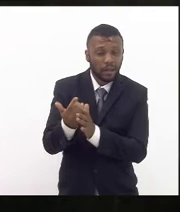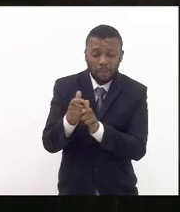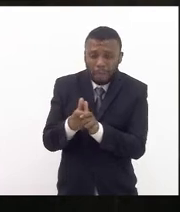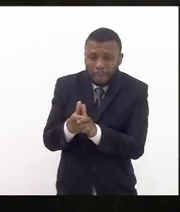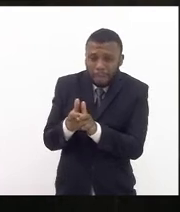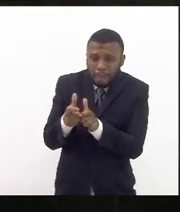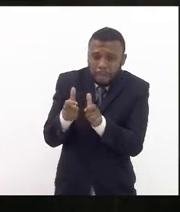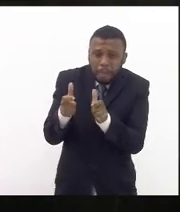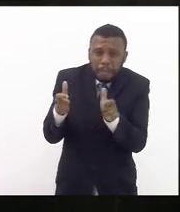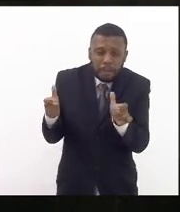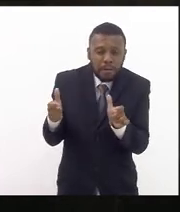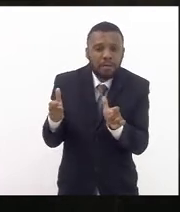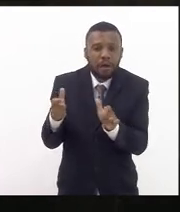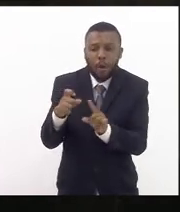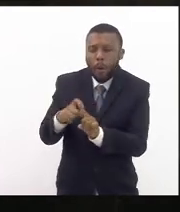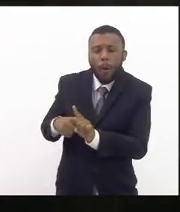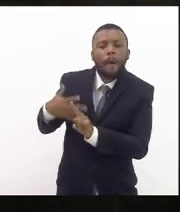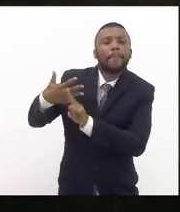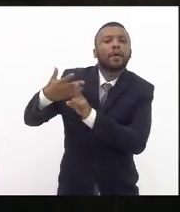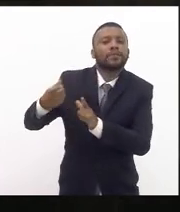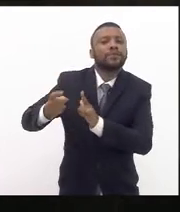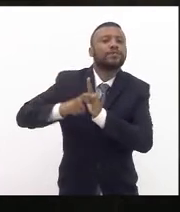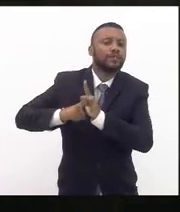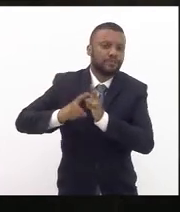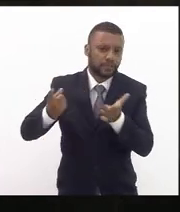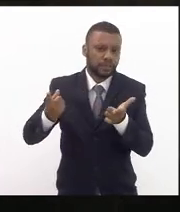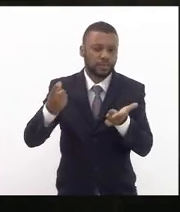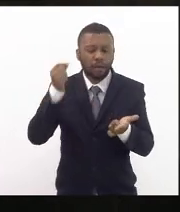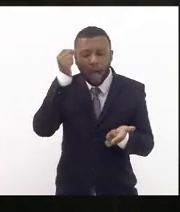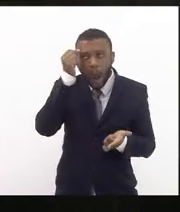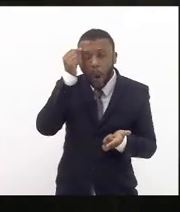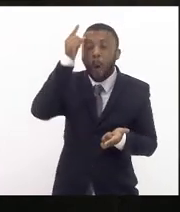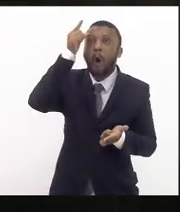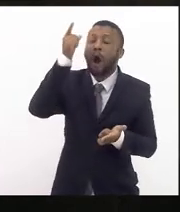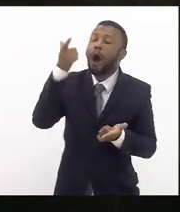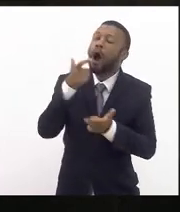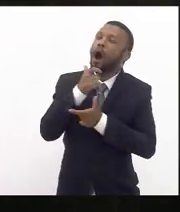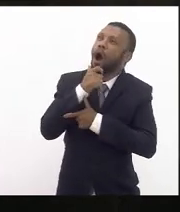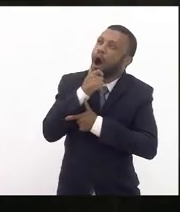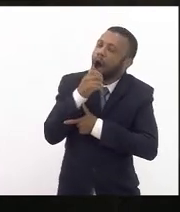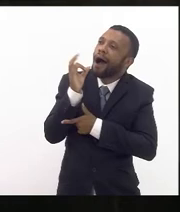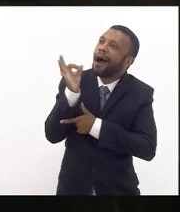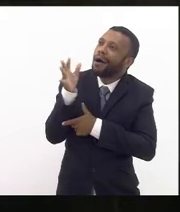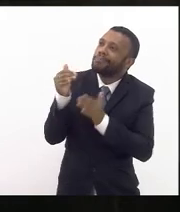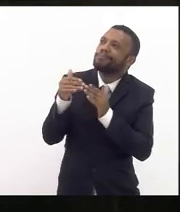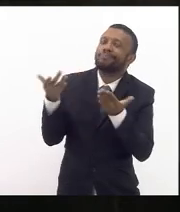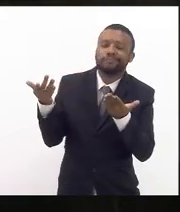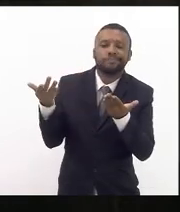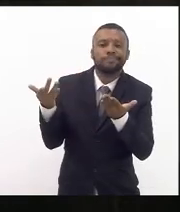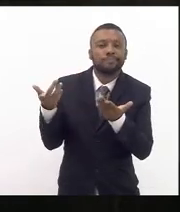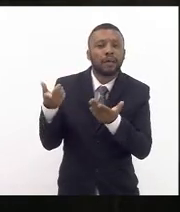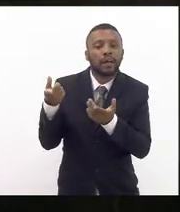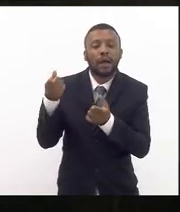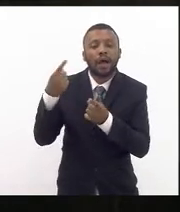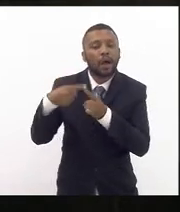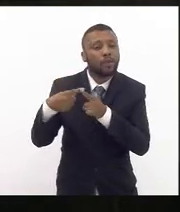da dívida pública. E não é coincidência o fato de que, atualmente, todos esses estados